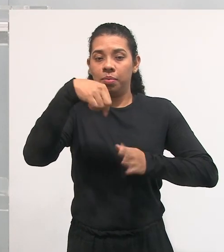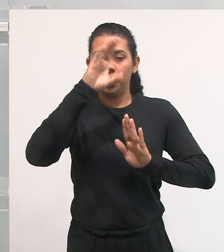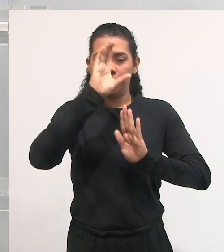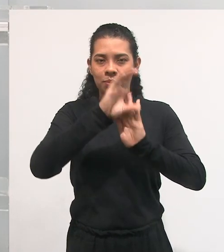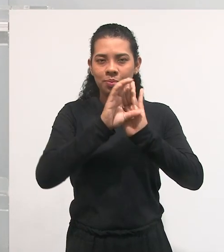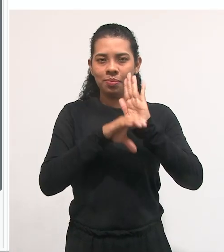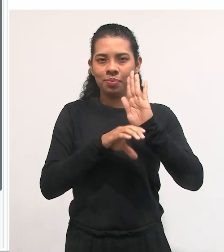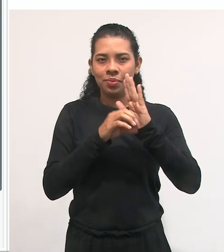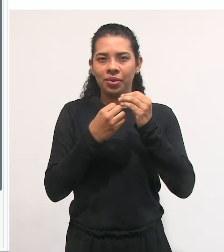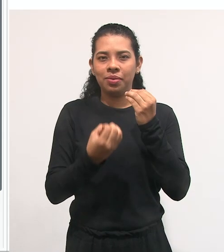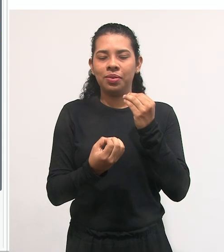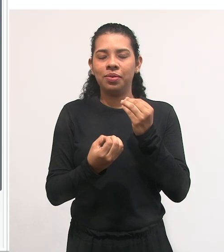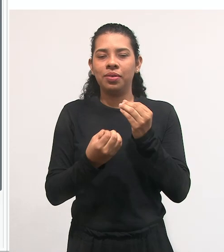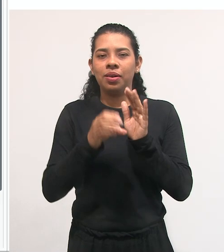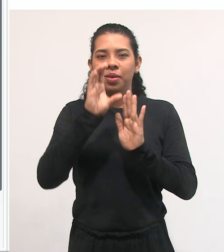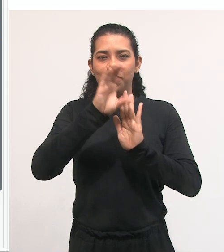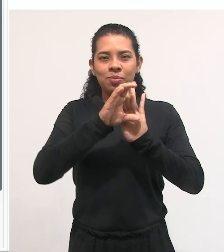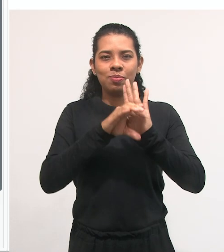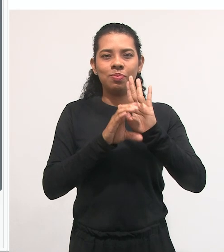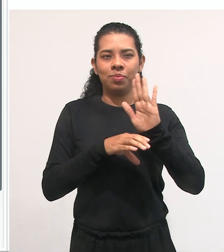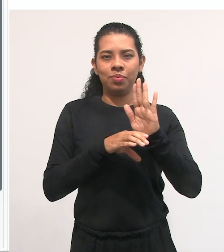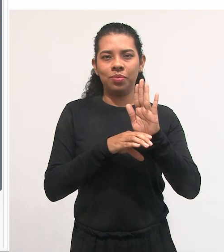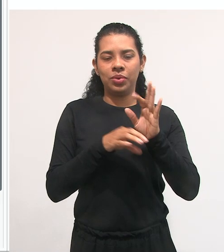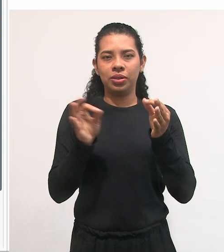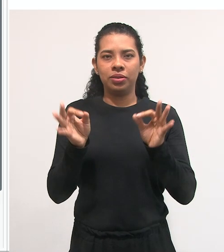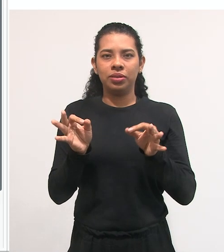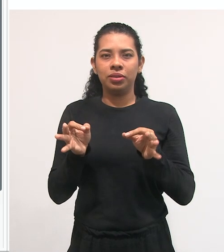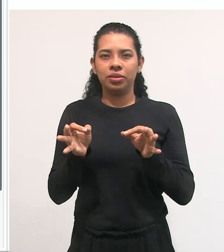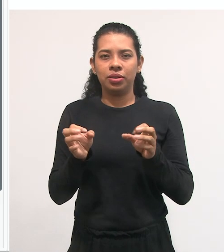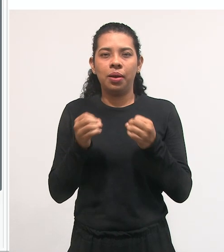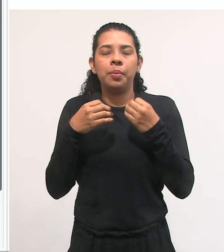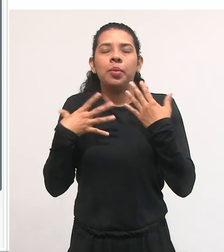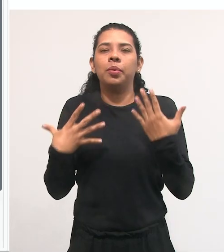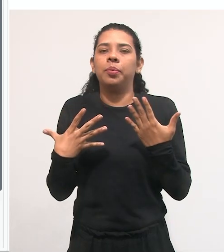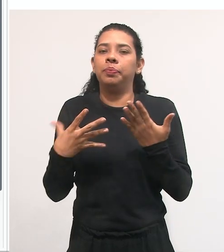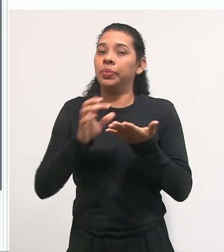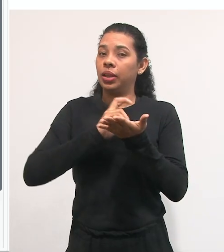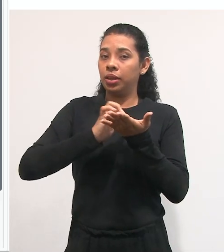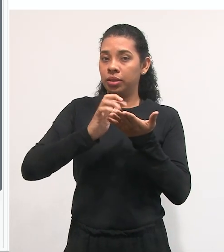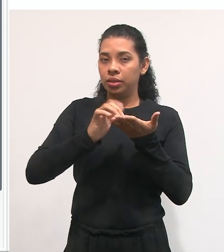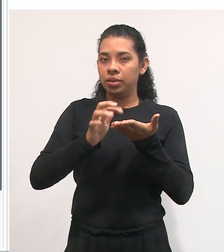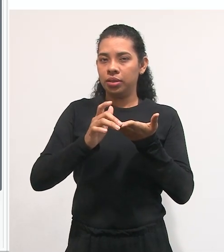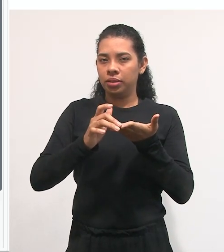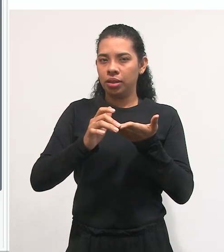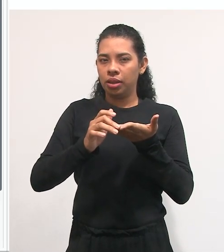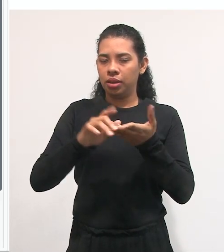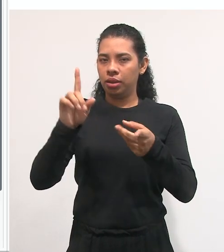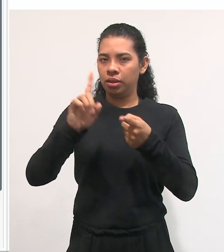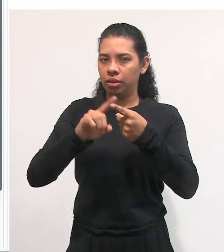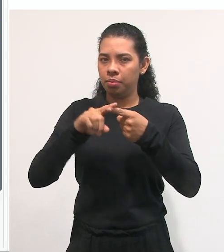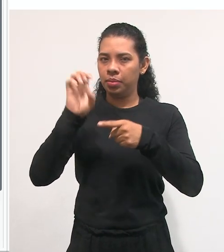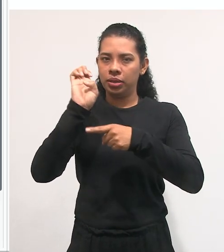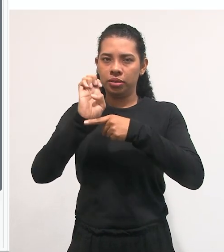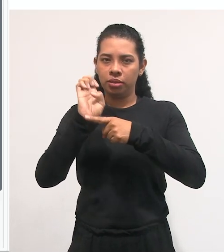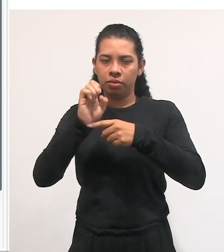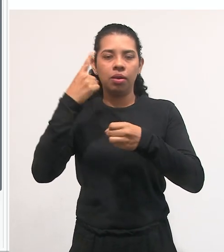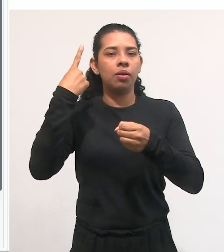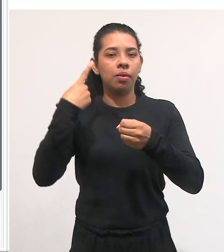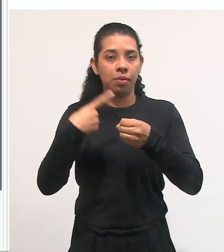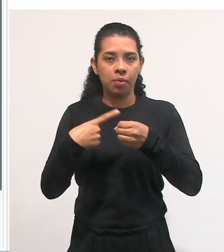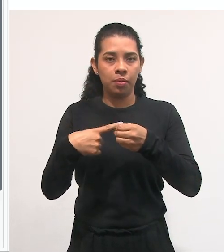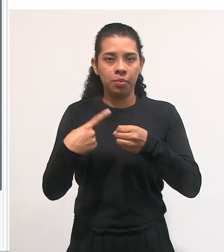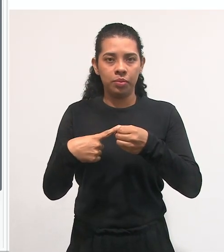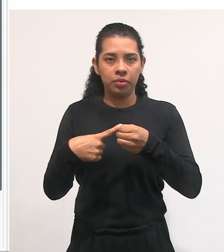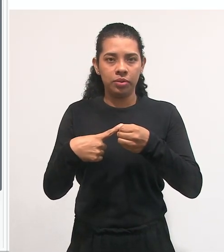ele tem que estar alinhado com esses elementos. Bom, dentro disso, dentro das secretarias, além das portarias estaduais, eu tenho as portarias